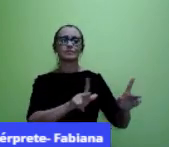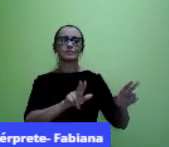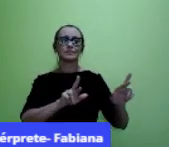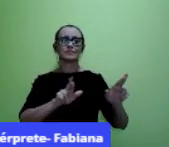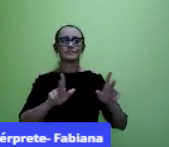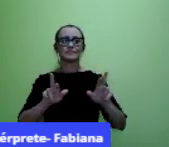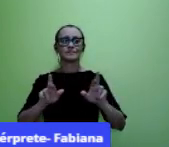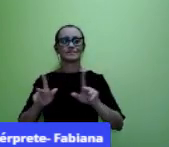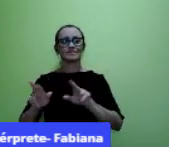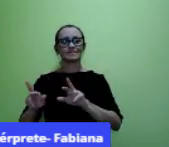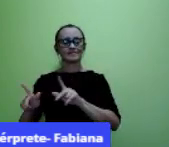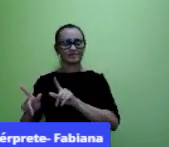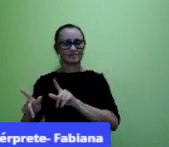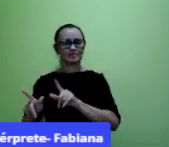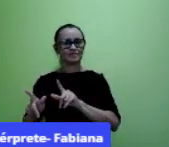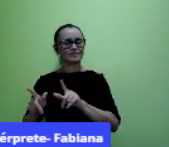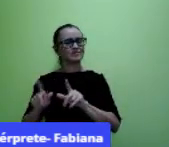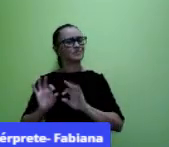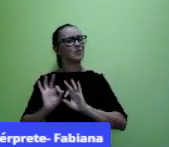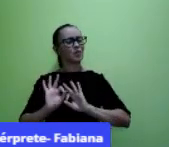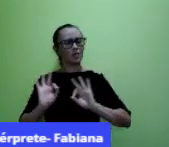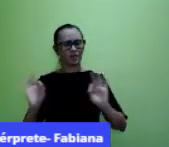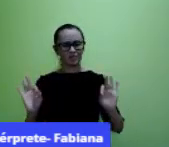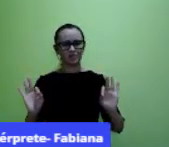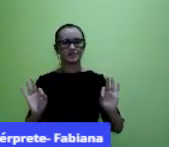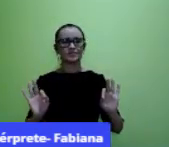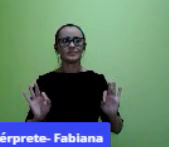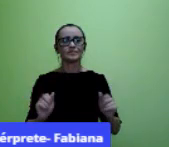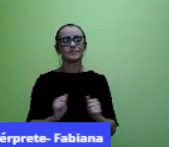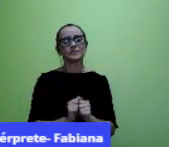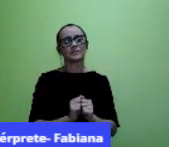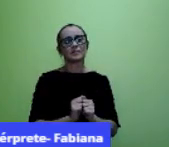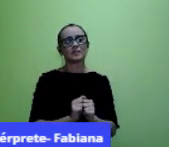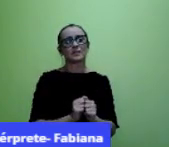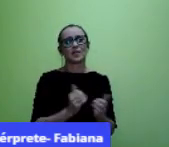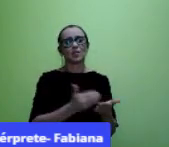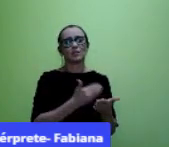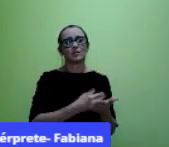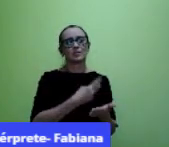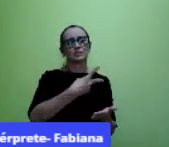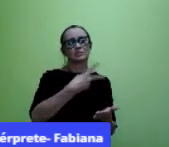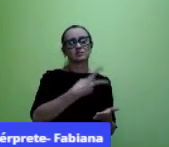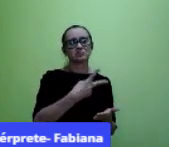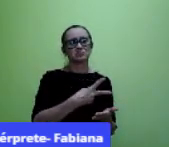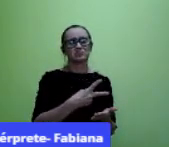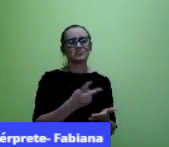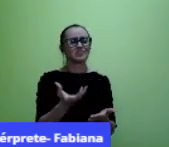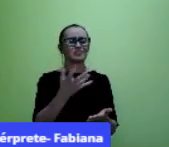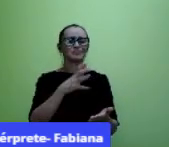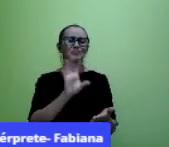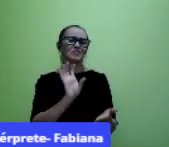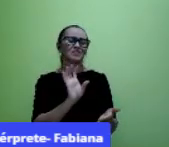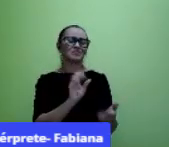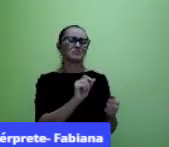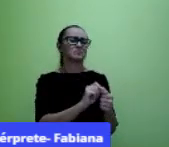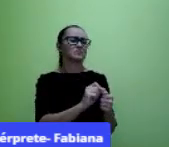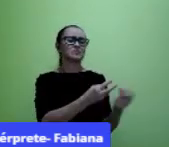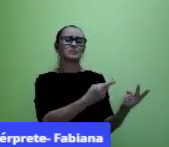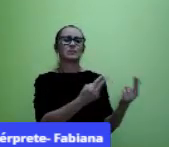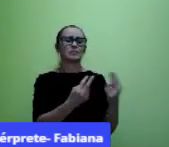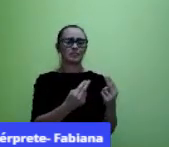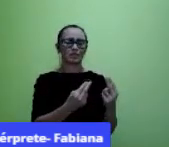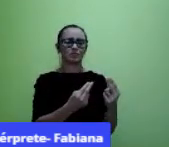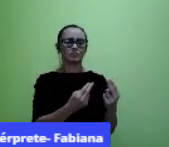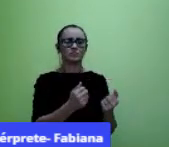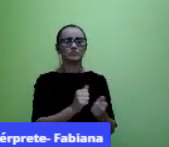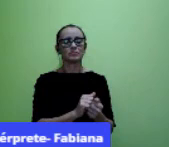faz, ótimo, professor. Ah, você não quer fazer para o caderno 2, a atividade pro caderno, no caderno 3, a mesma atividade,